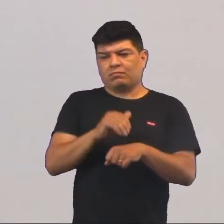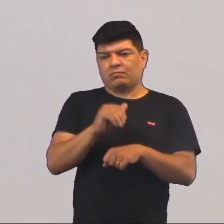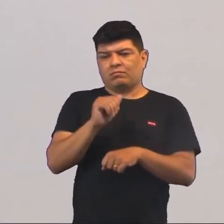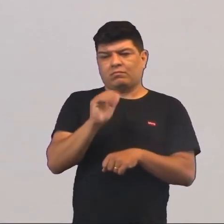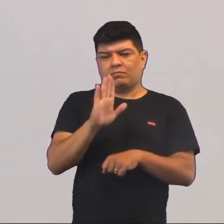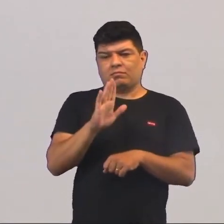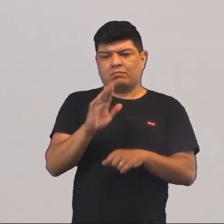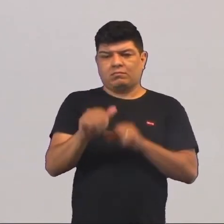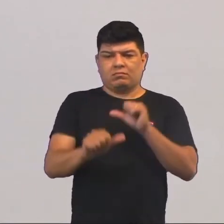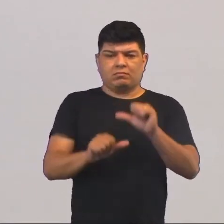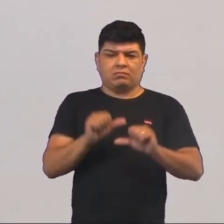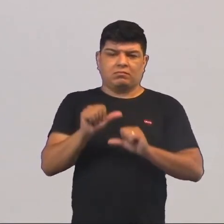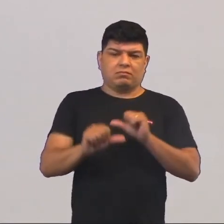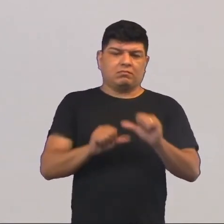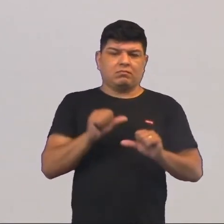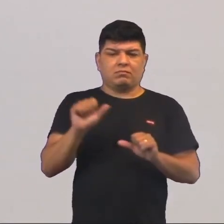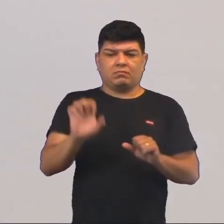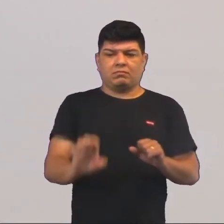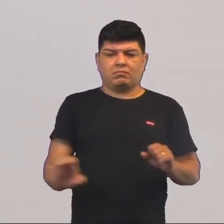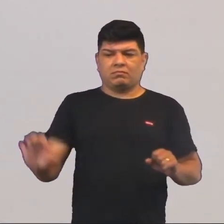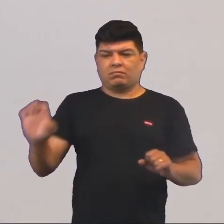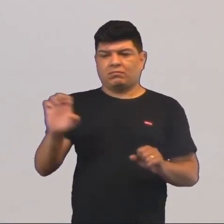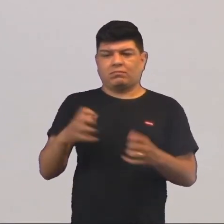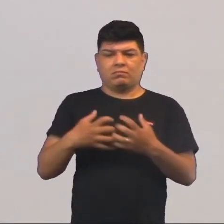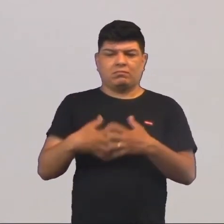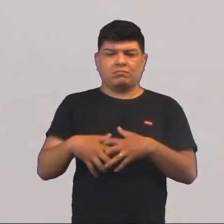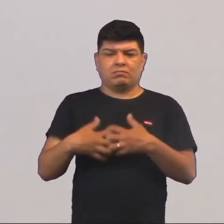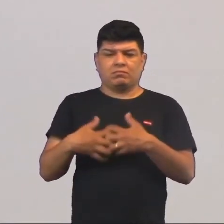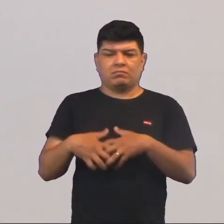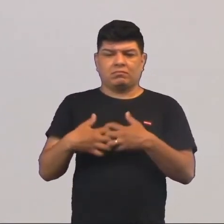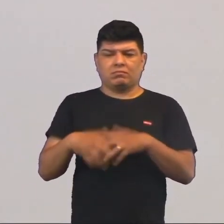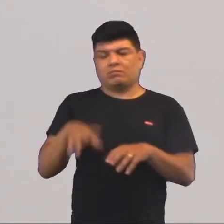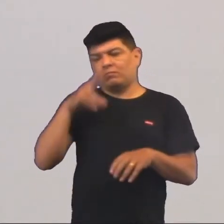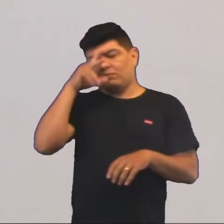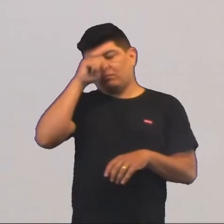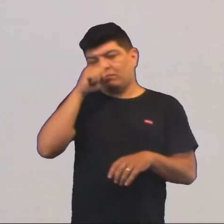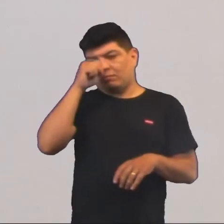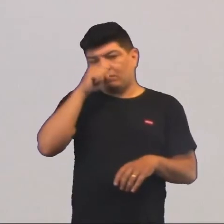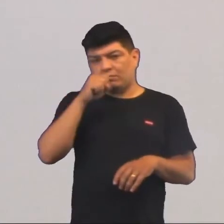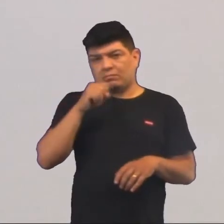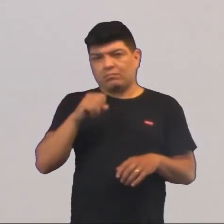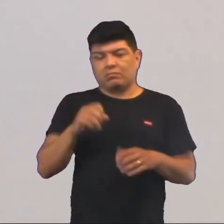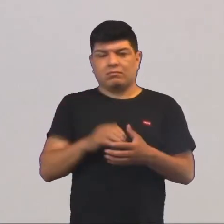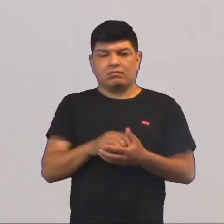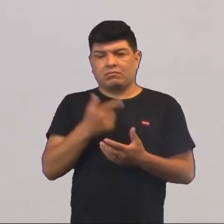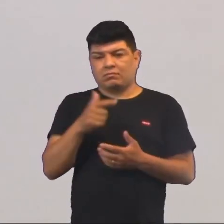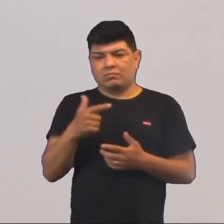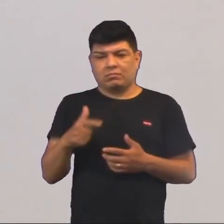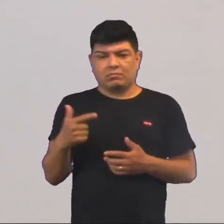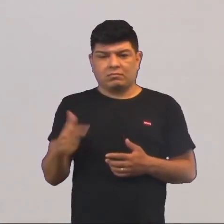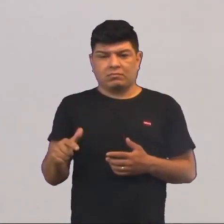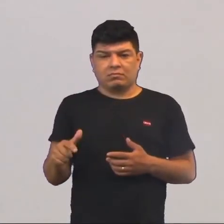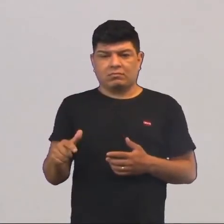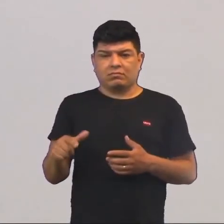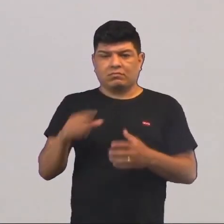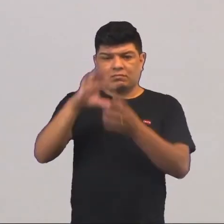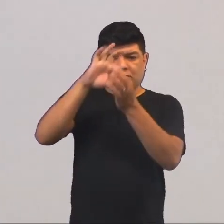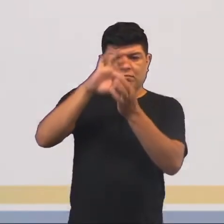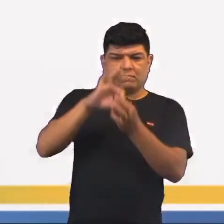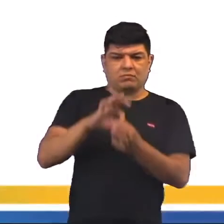né, transformando, né, a Europa numa complexa estrutura de poder que não se tem uma